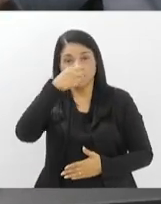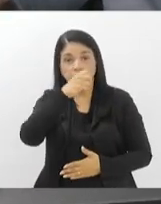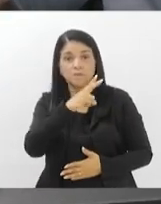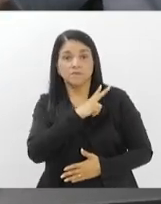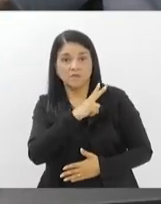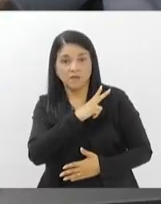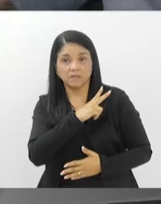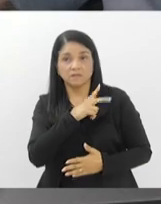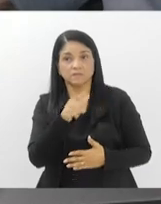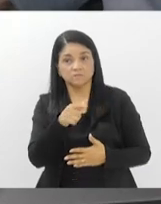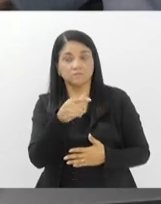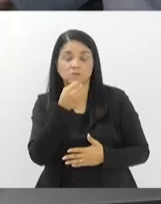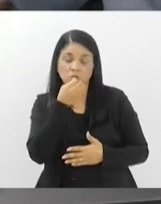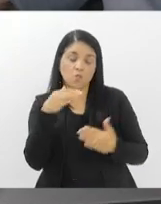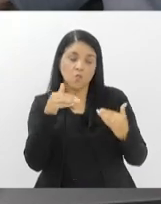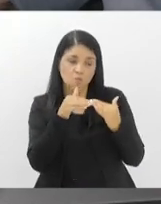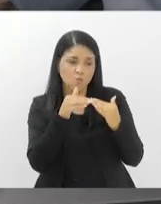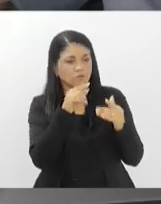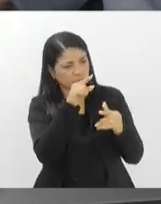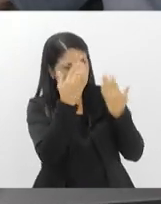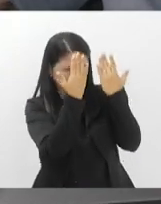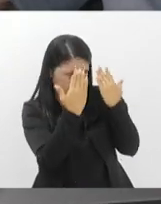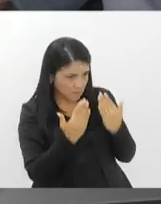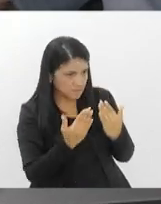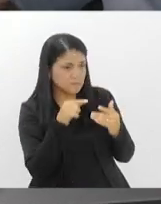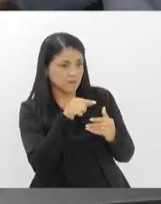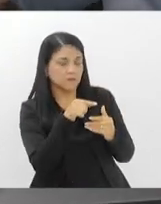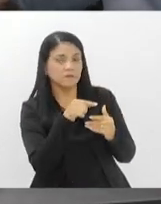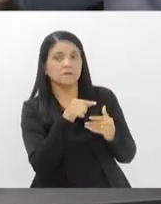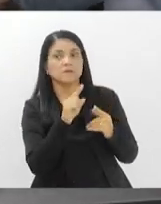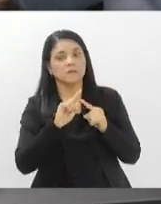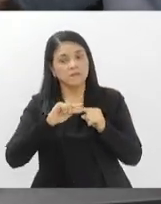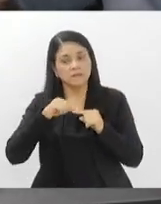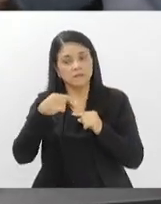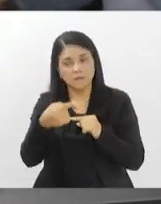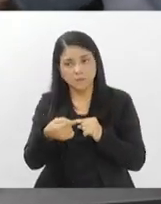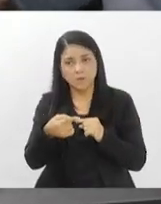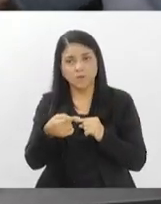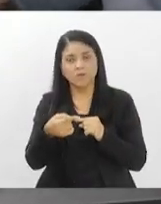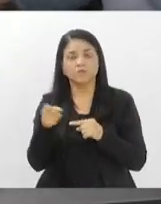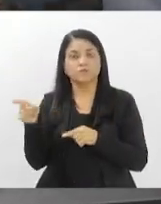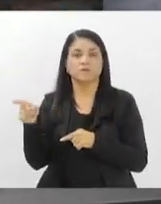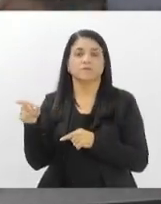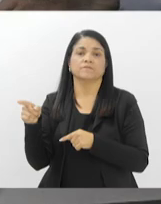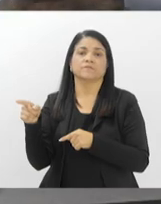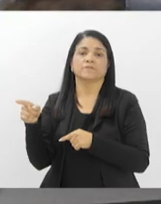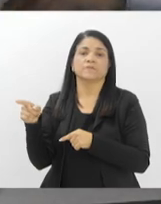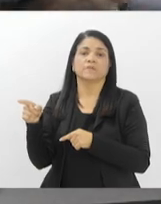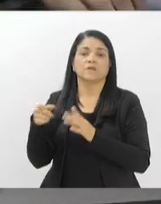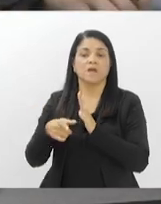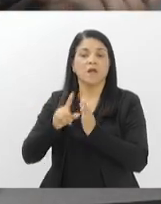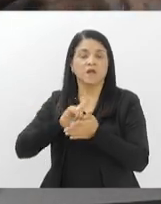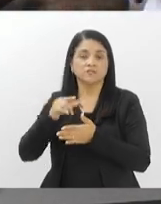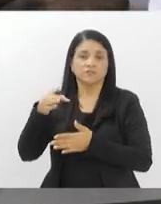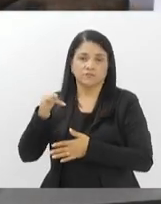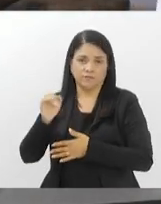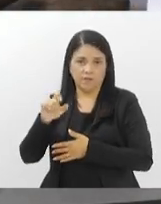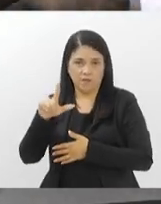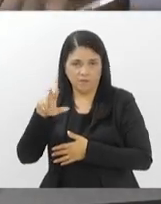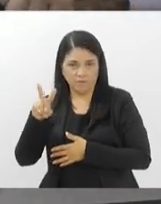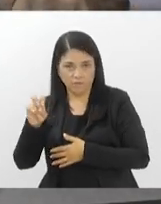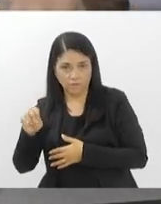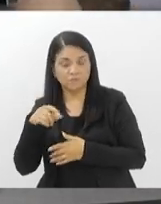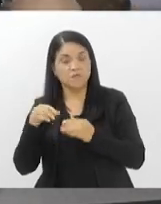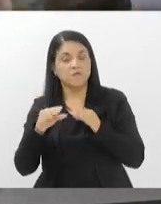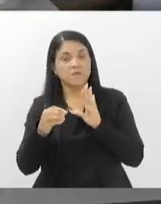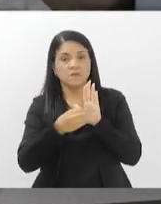do projeto. Mas tudo bem, Vossa Excelência vai analisar. E depois a gente também pode, dessa linha do Flávio Serafini, que eu falei antes, fazer emendas no